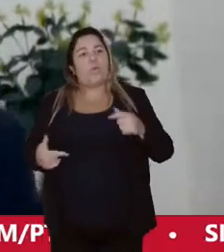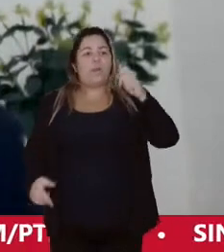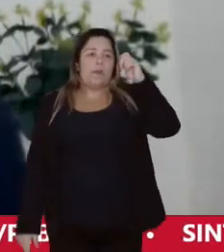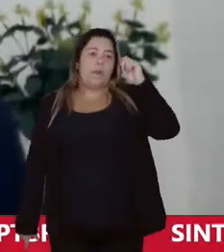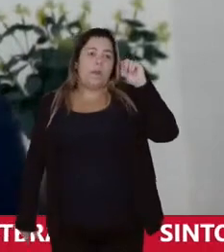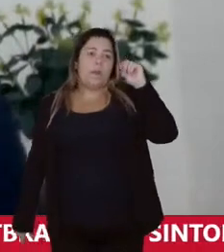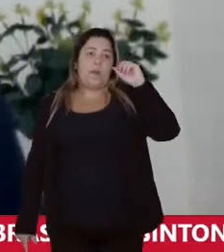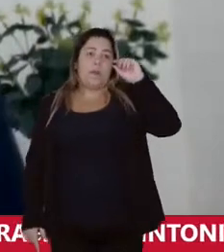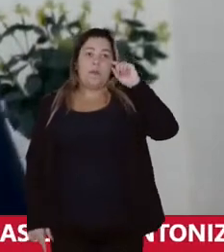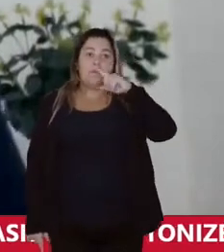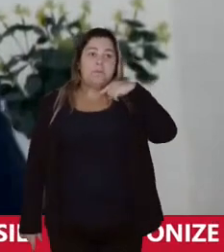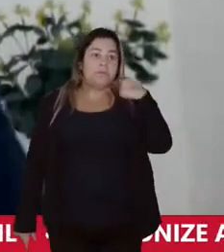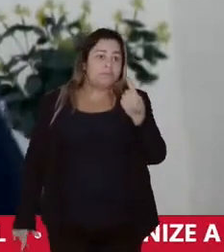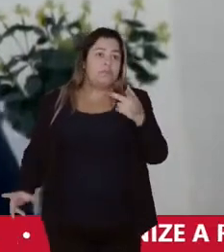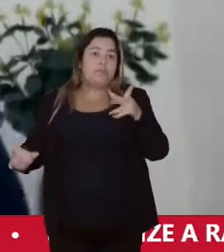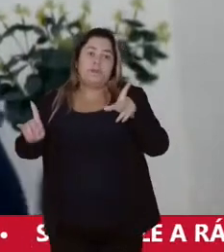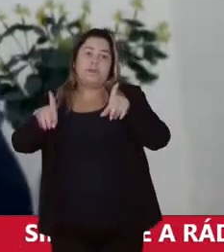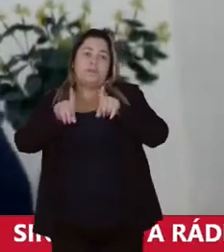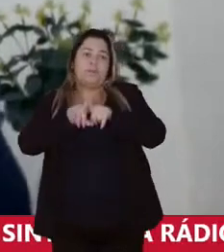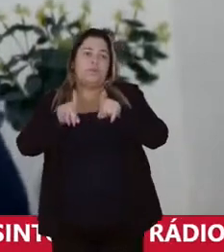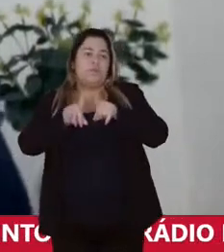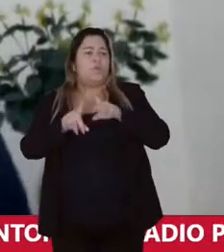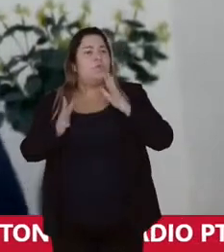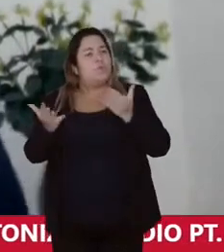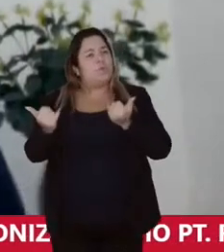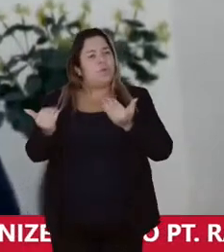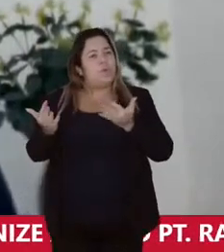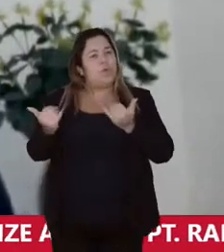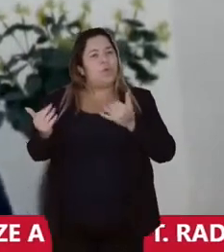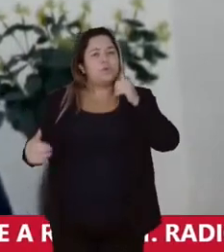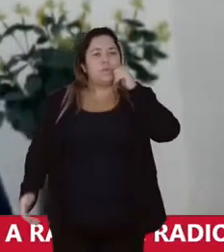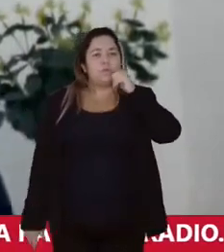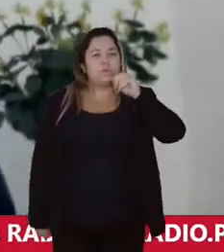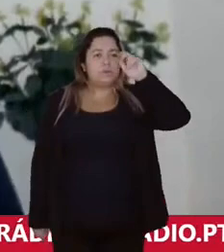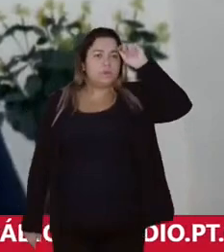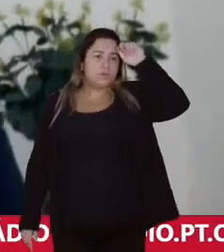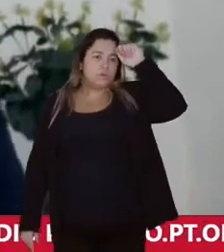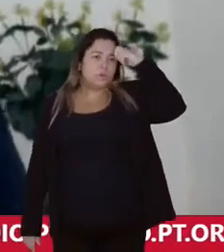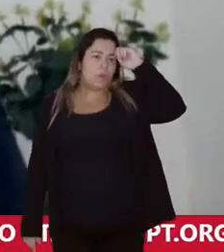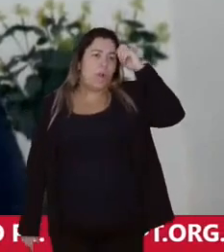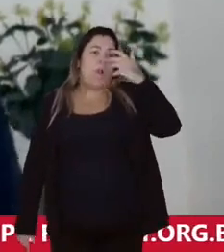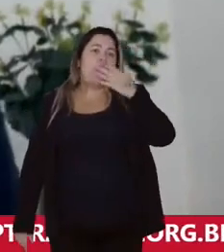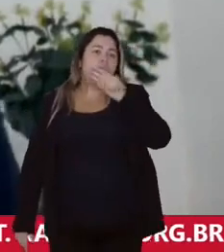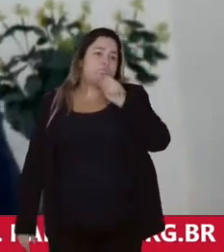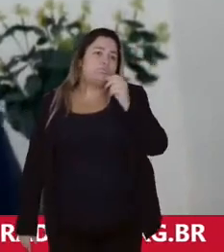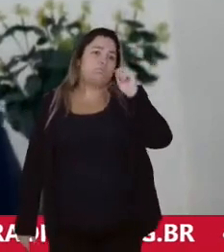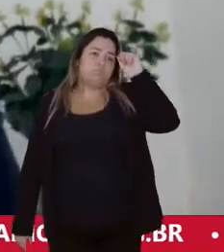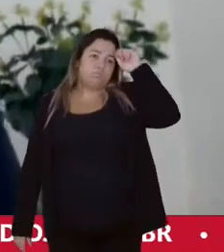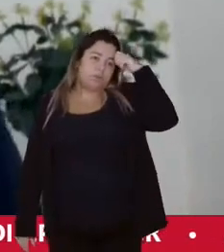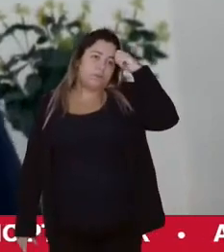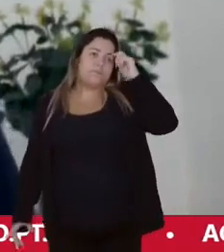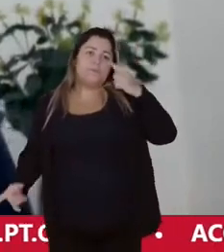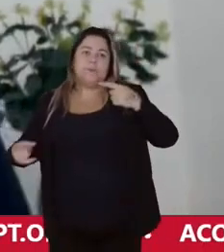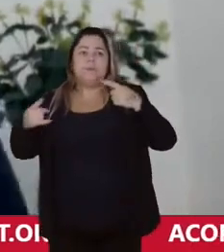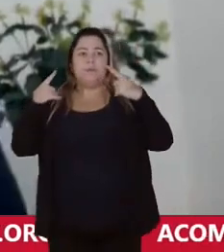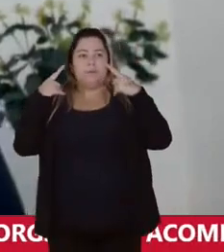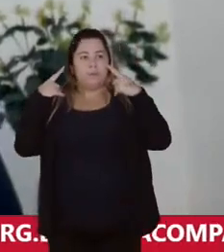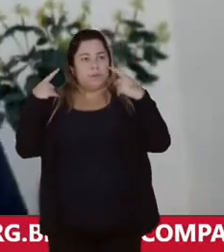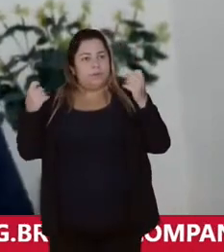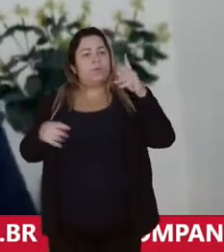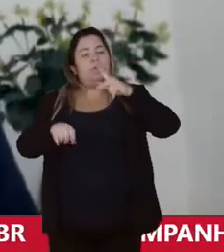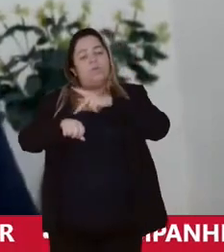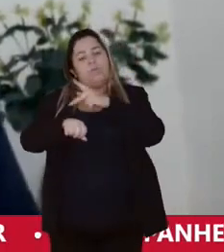discutir a questão dos jovens negros e negras. Portanto, como também a violência no país, se